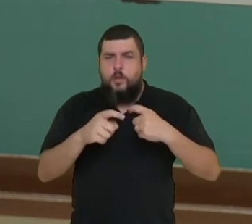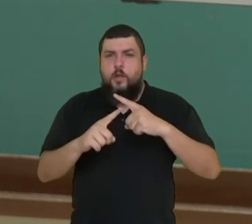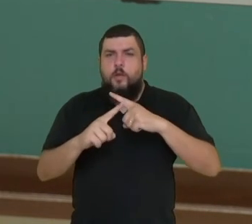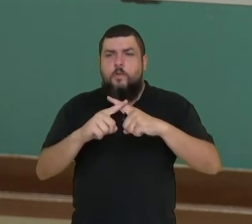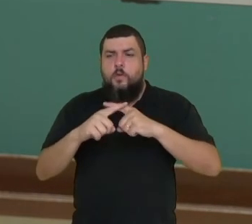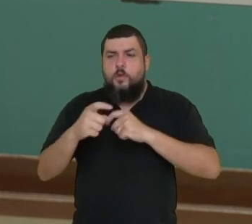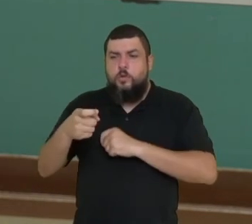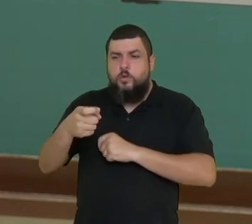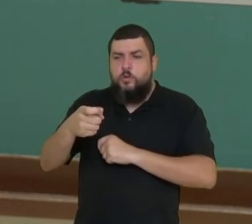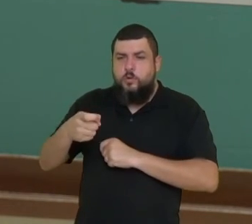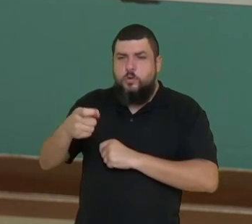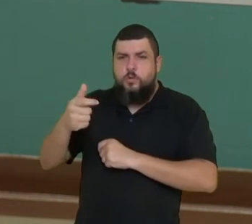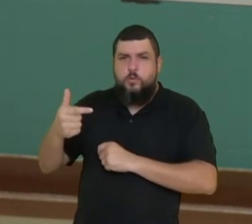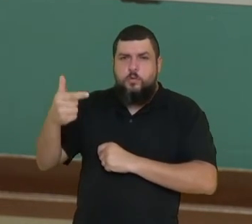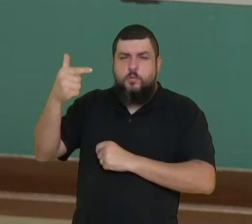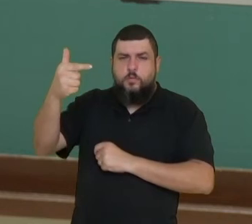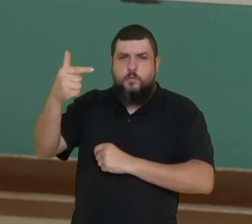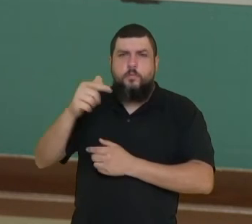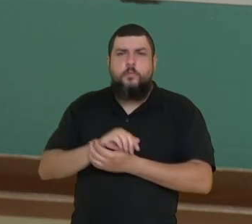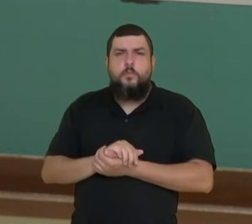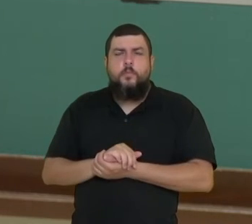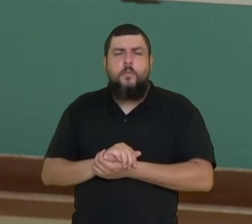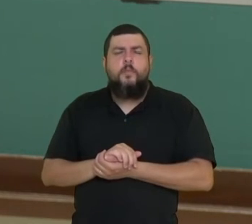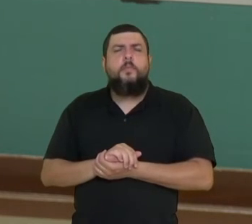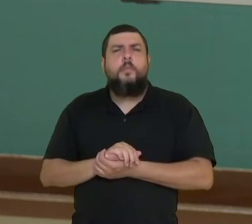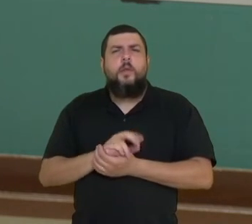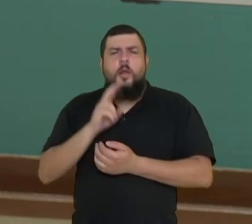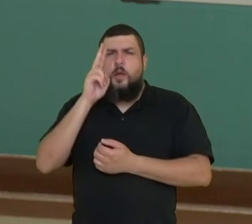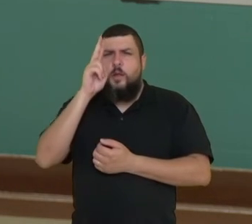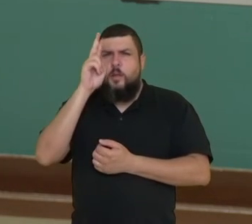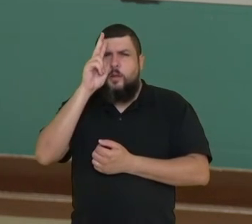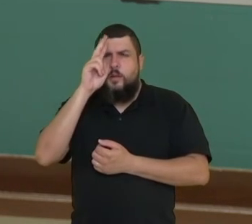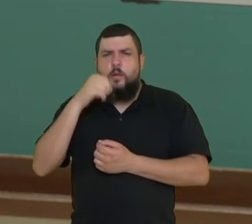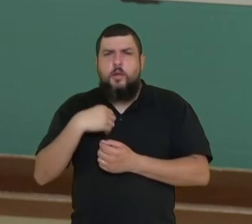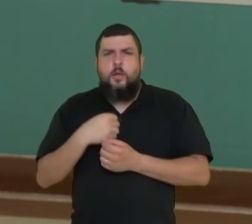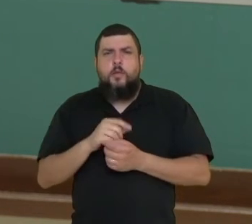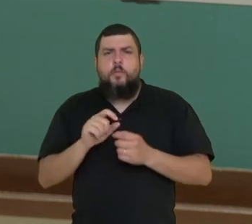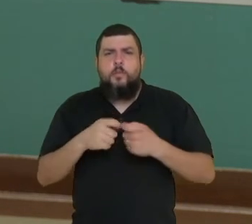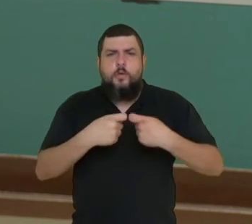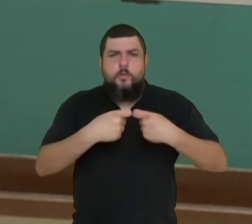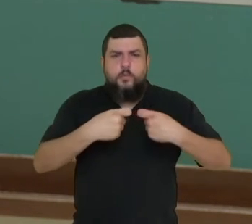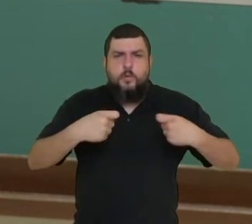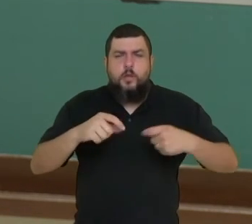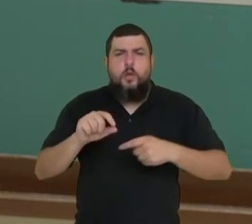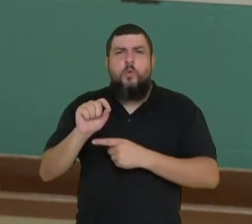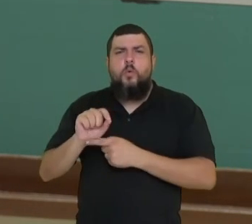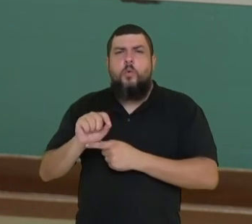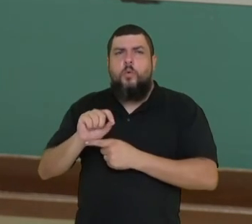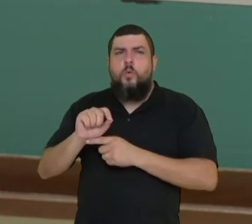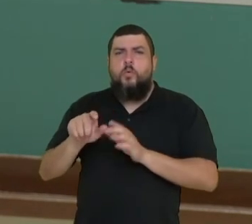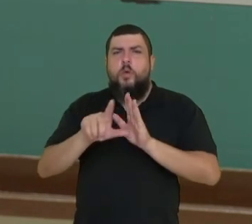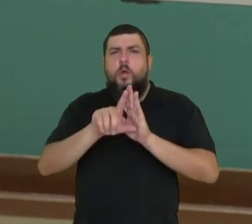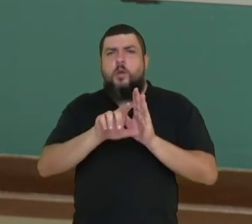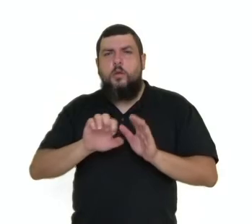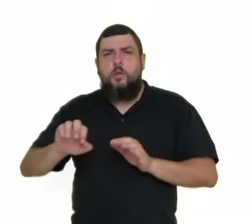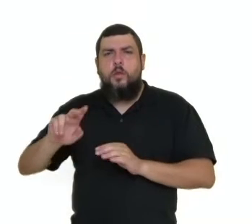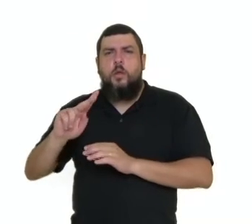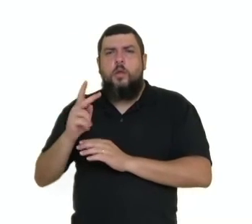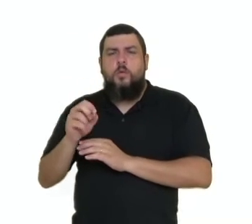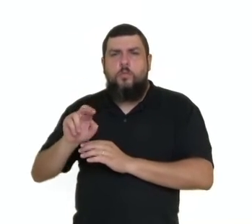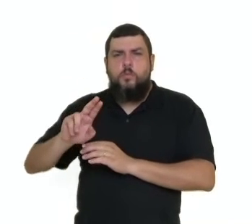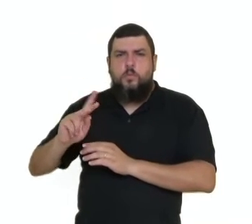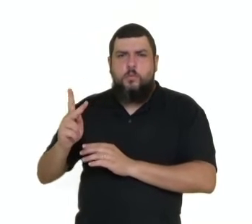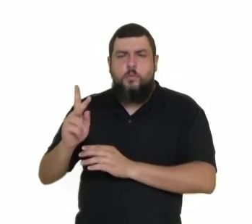sobre 2. Lembrando que a força elástica é a famosa lei de Hooke, certo? Onde que nós temos que é igual a kx, eu vou ter